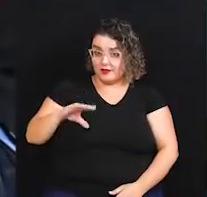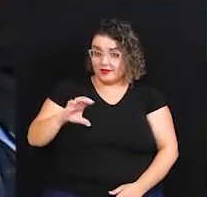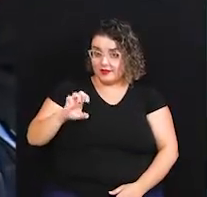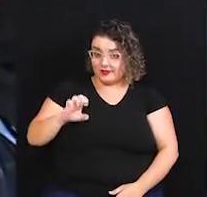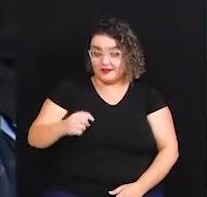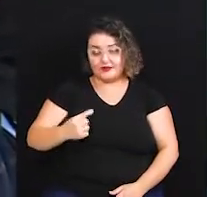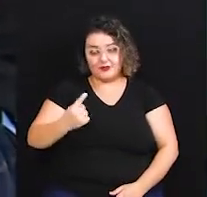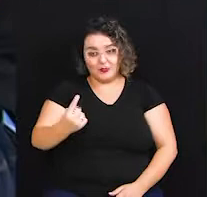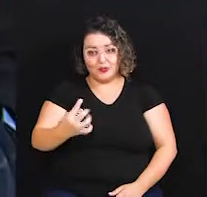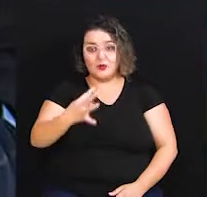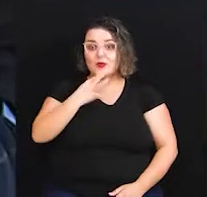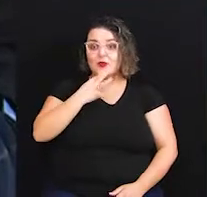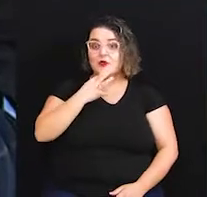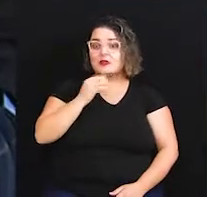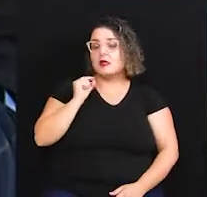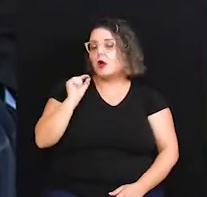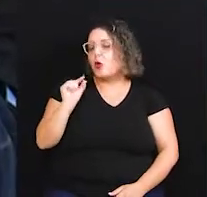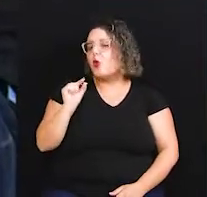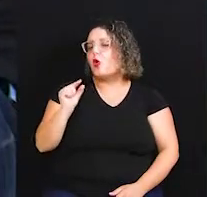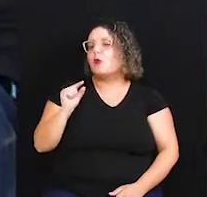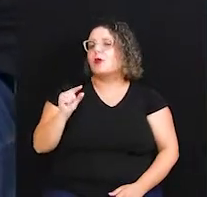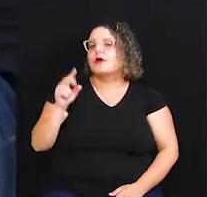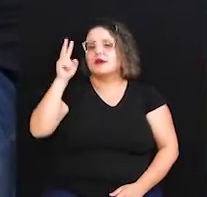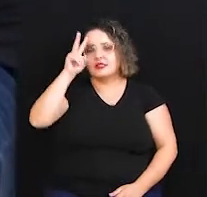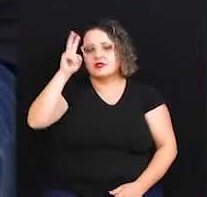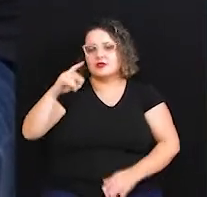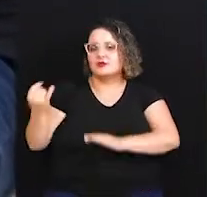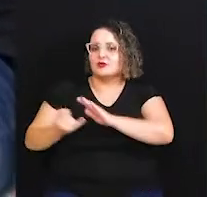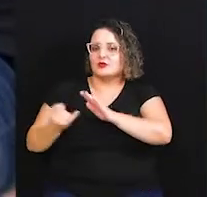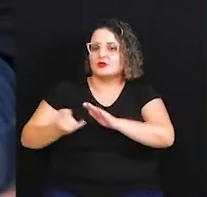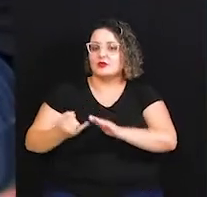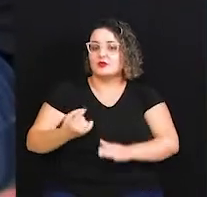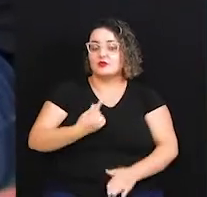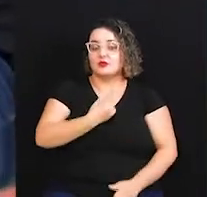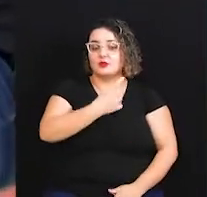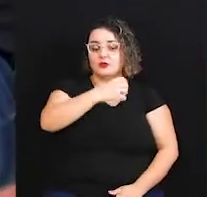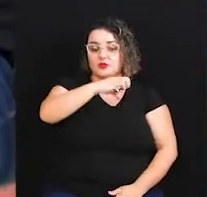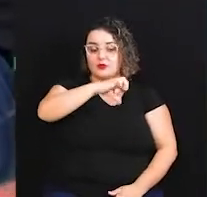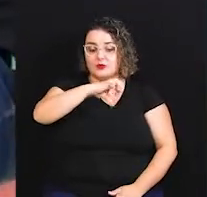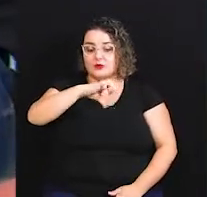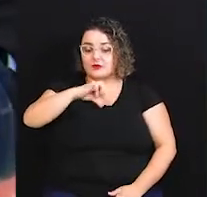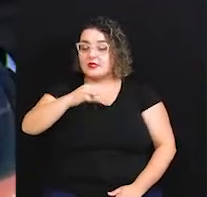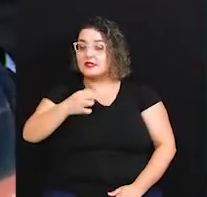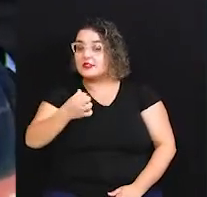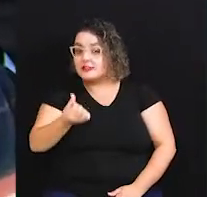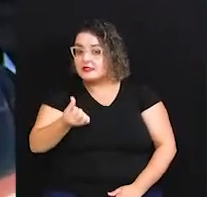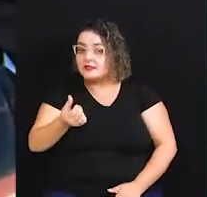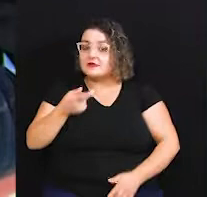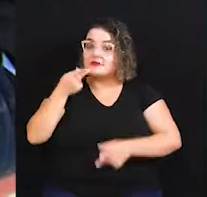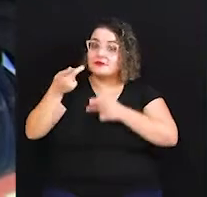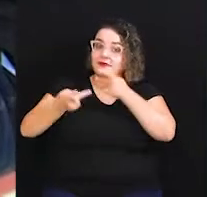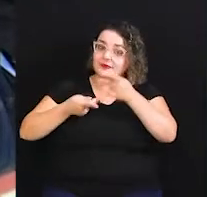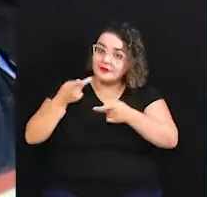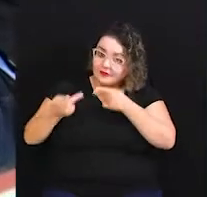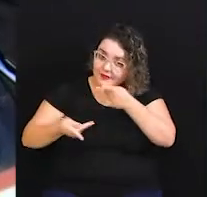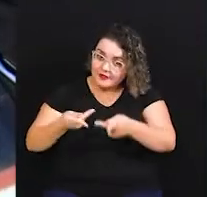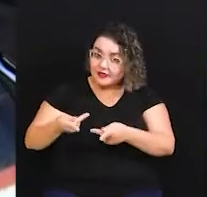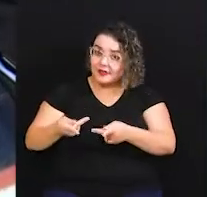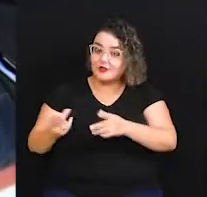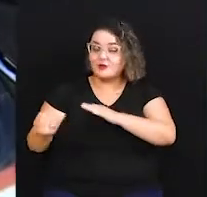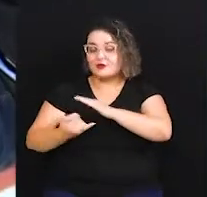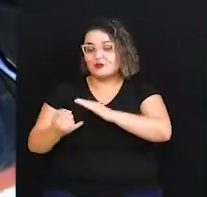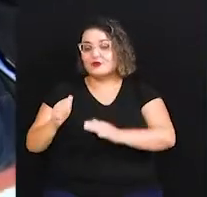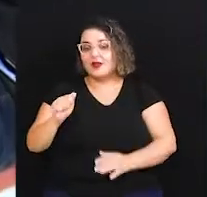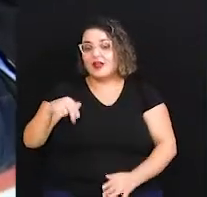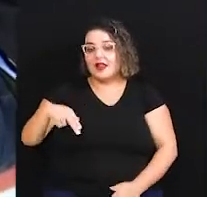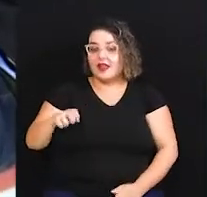conhecer um pouco da história do Instituto Anelo, que existe desde 96. E quem vai contar essa história pra gente é